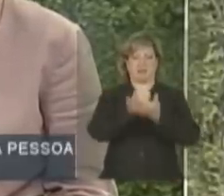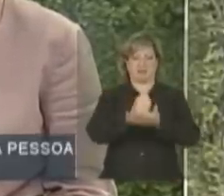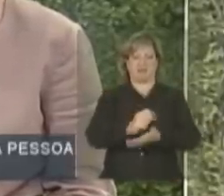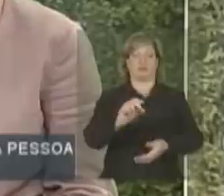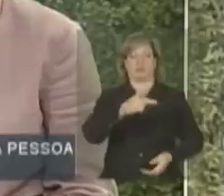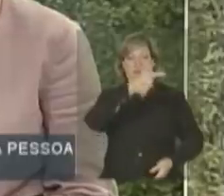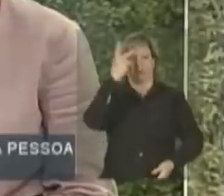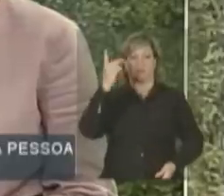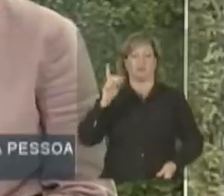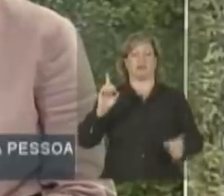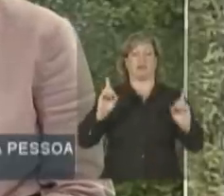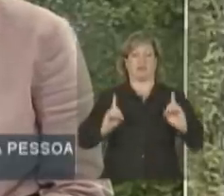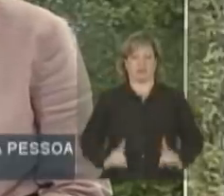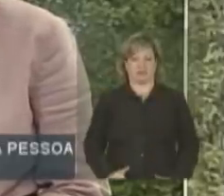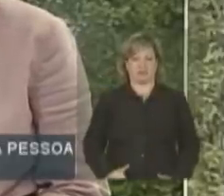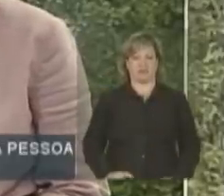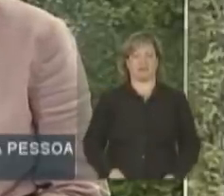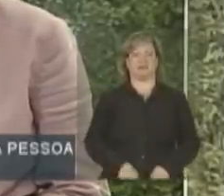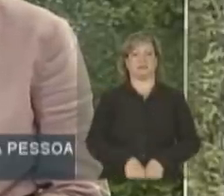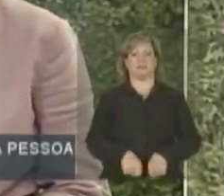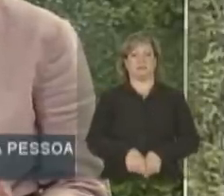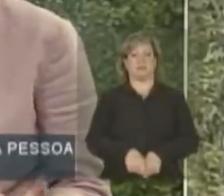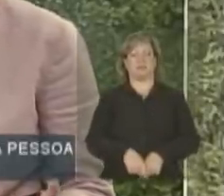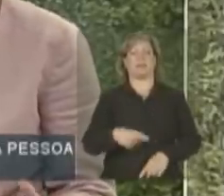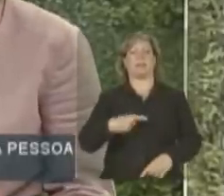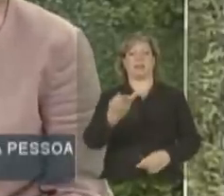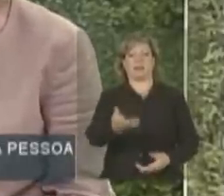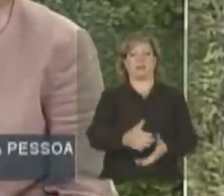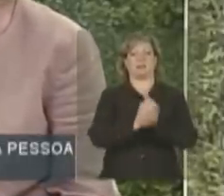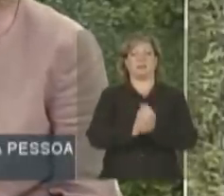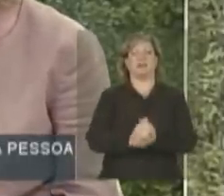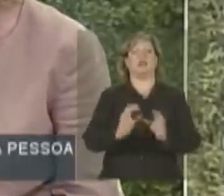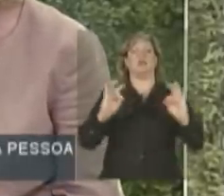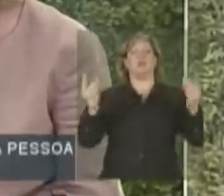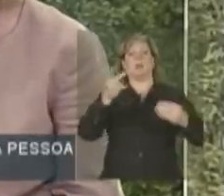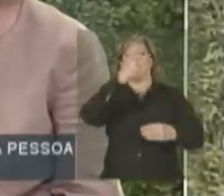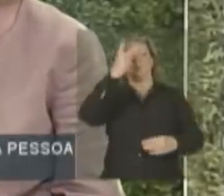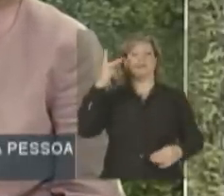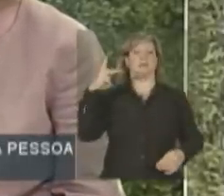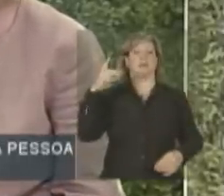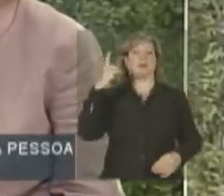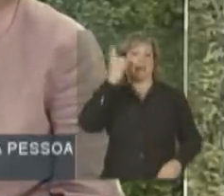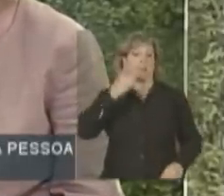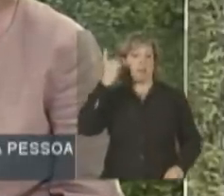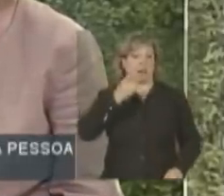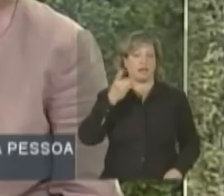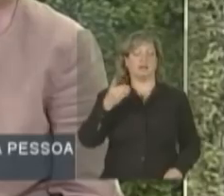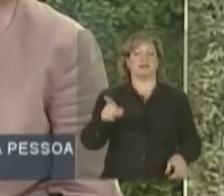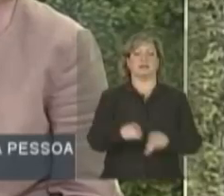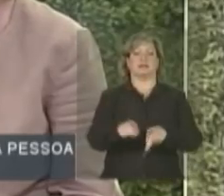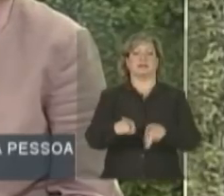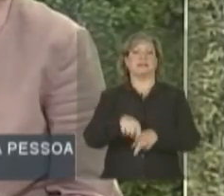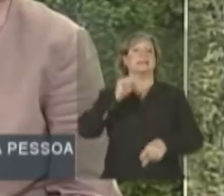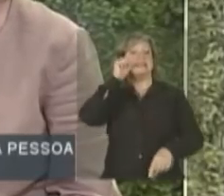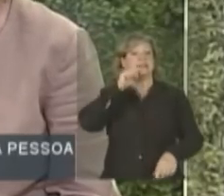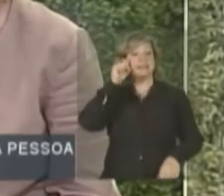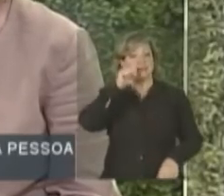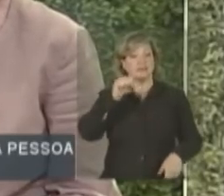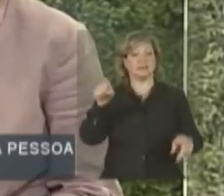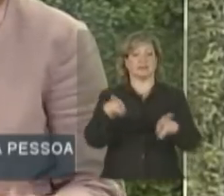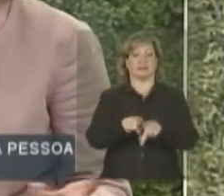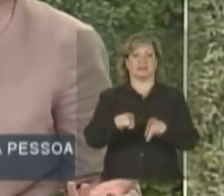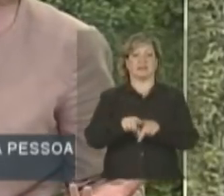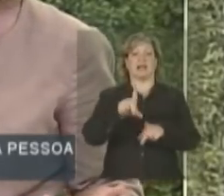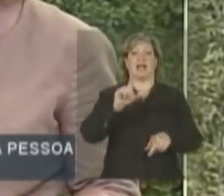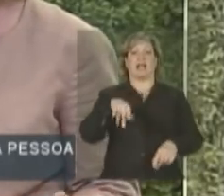Deficiência, e na sua pessoa eu quero cumprimentar a todos os deputados e deputadas, aos senhores senadores, ao senador Lindbergh,